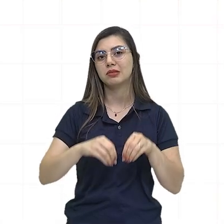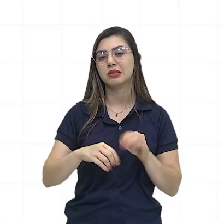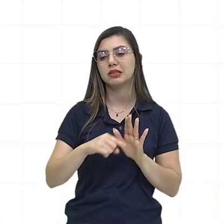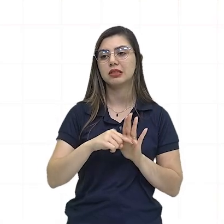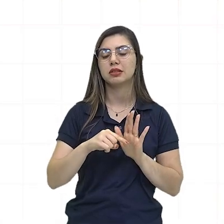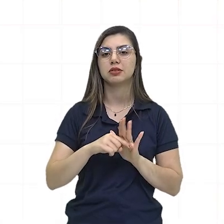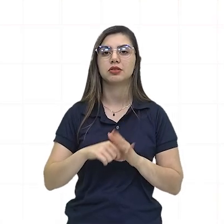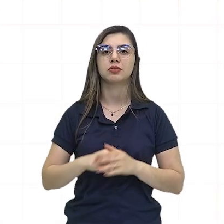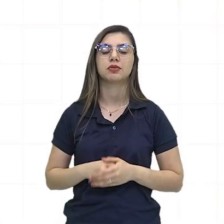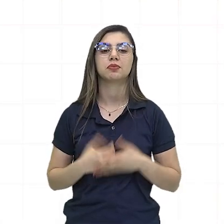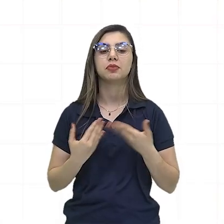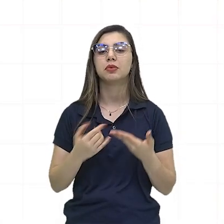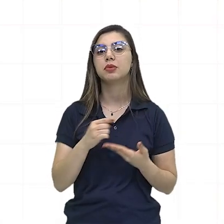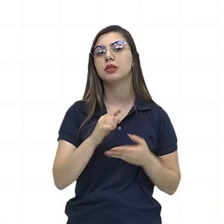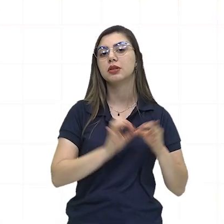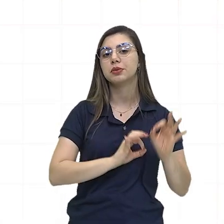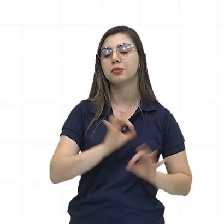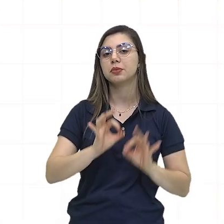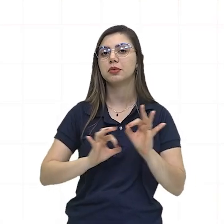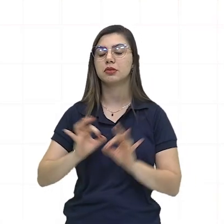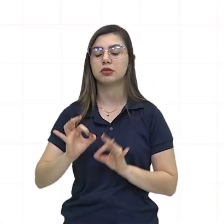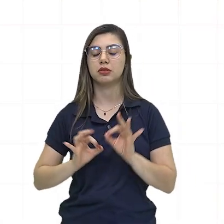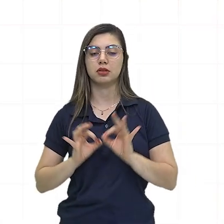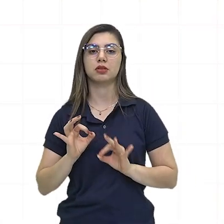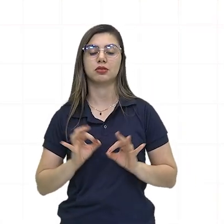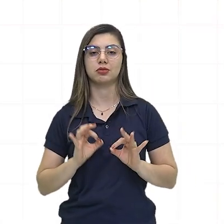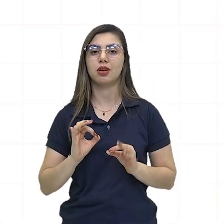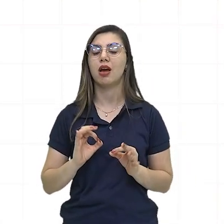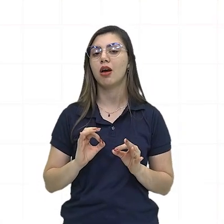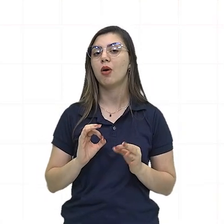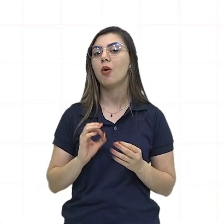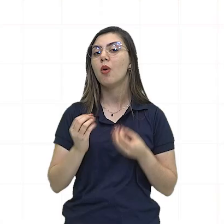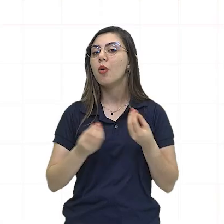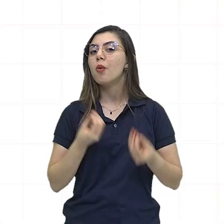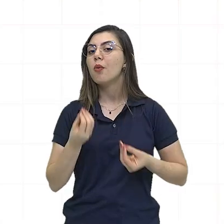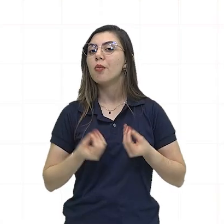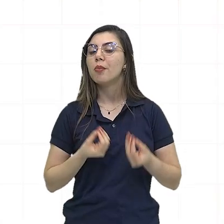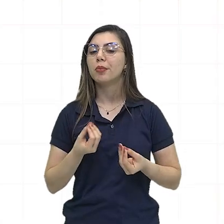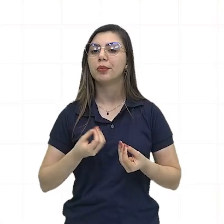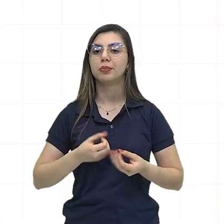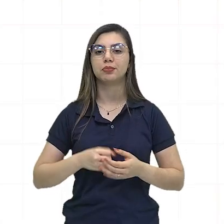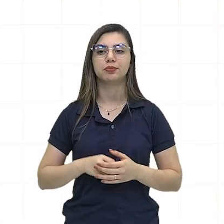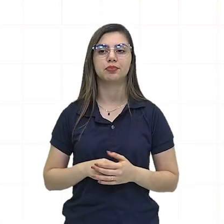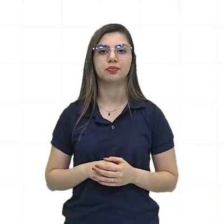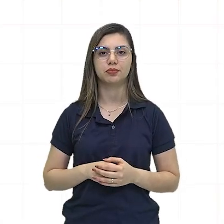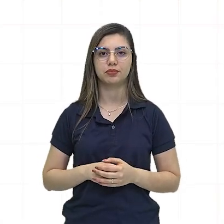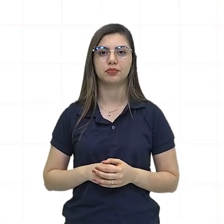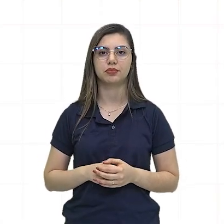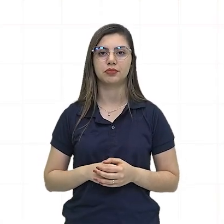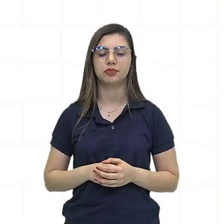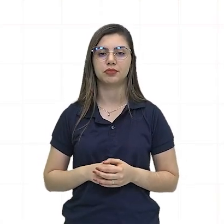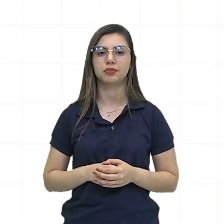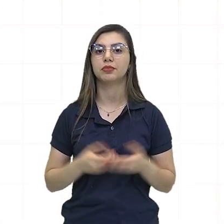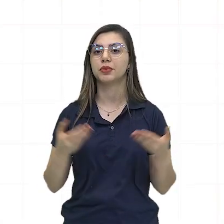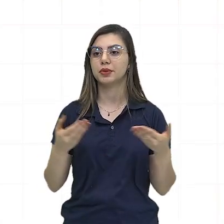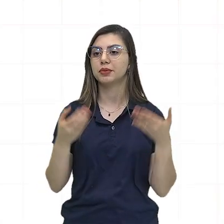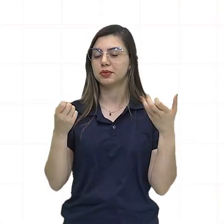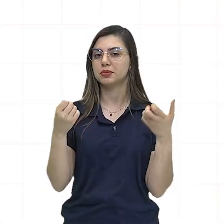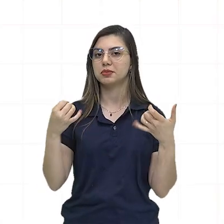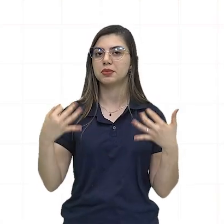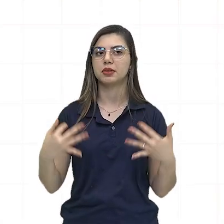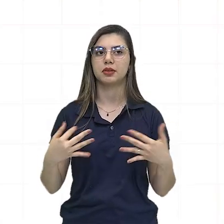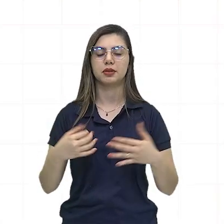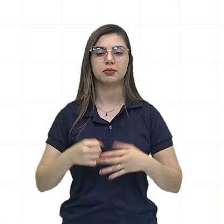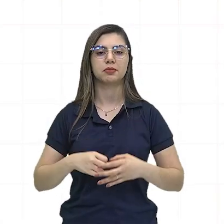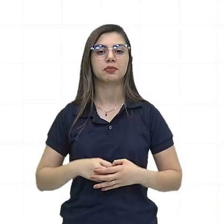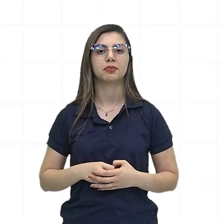da agricultura itinerante, ele funciona da seguinte forma, né? E aí a gente verifica,